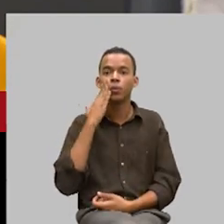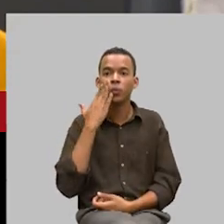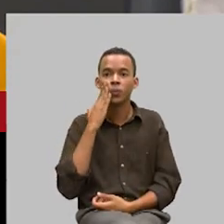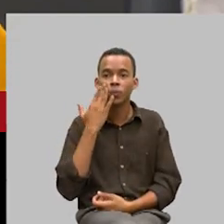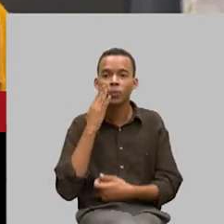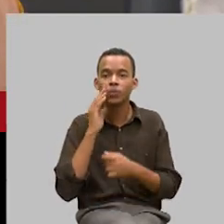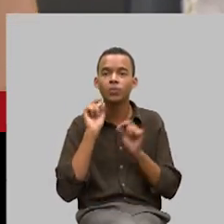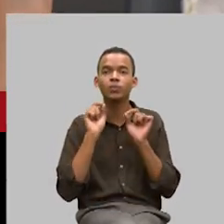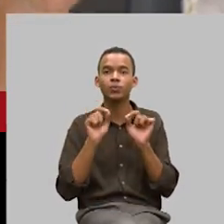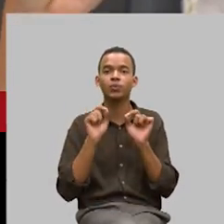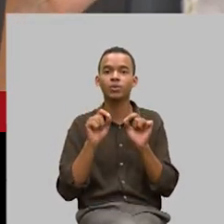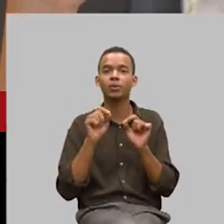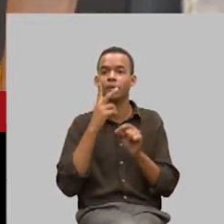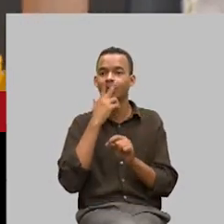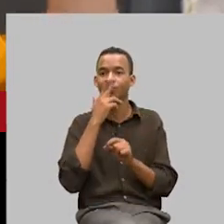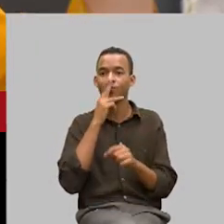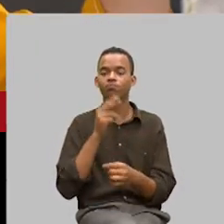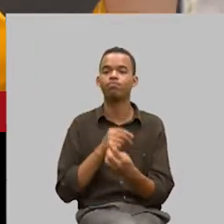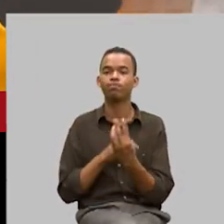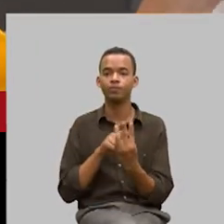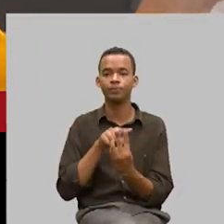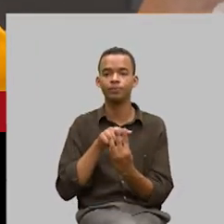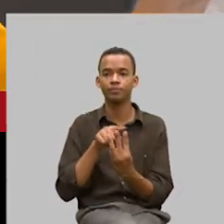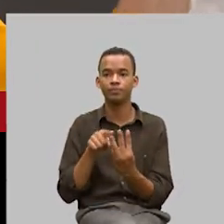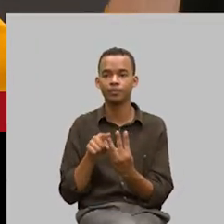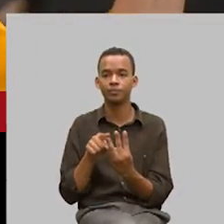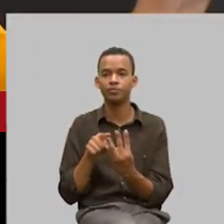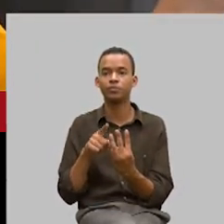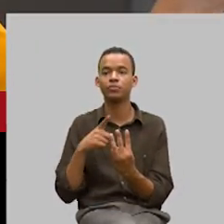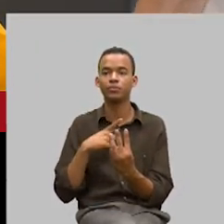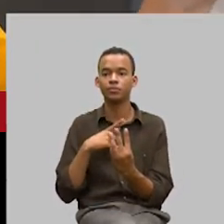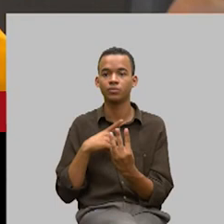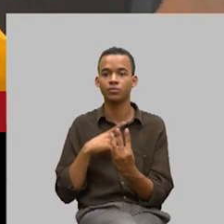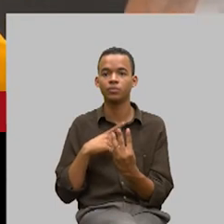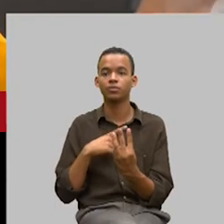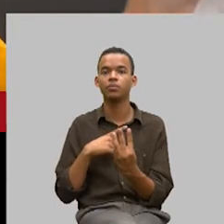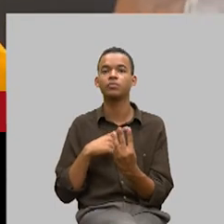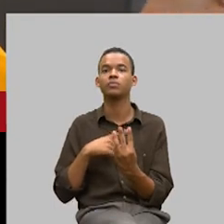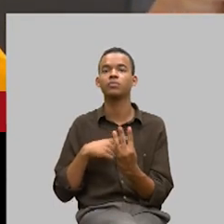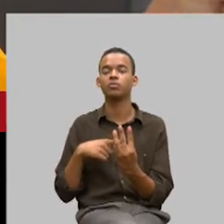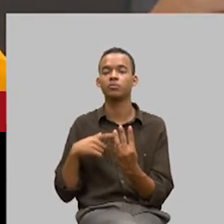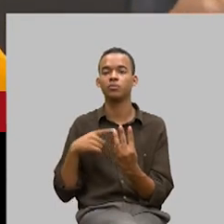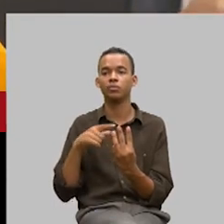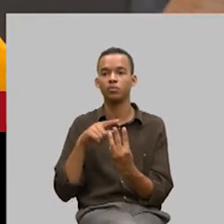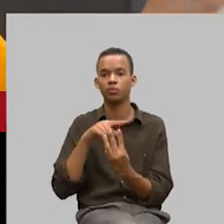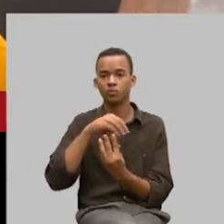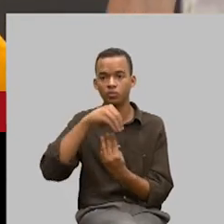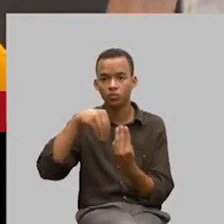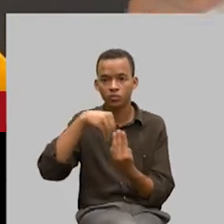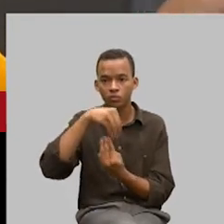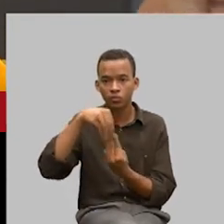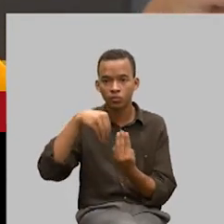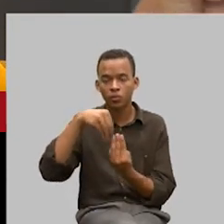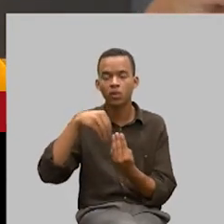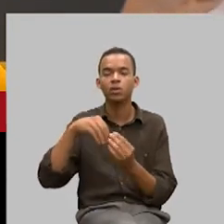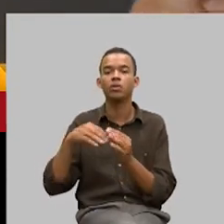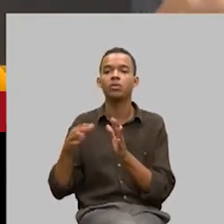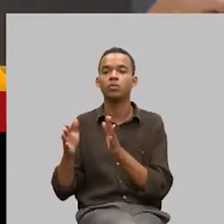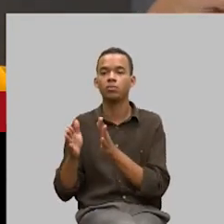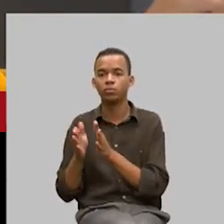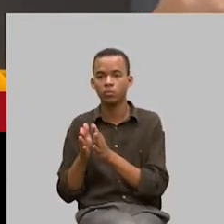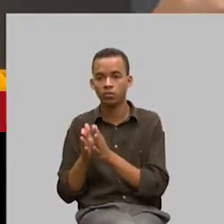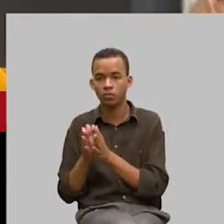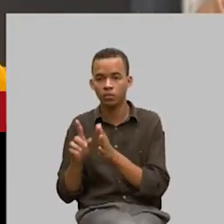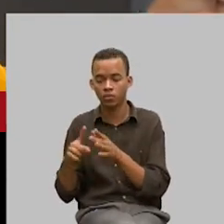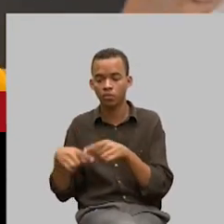um uma trilogia de mão dada com duas outras ações muito importantes que é Reforma Agrária isso foi